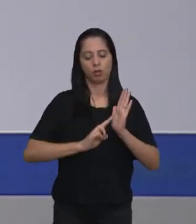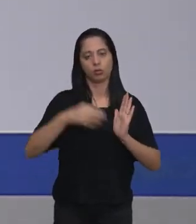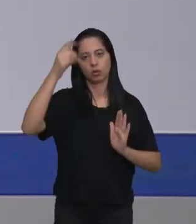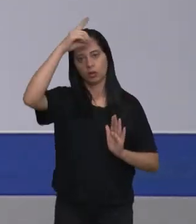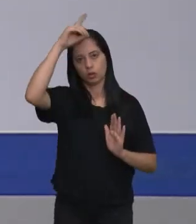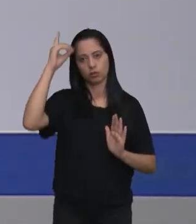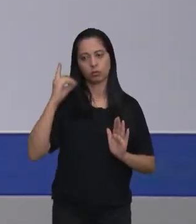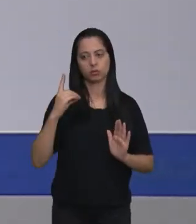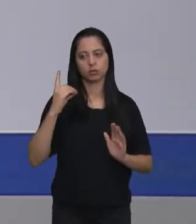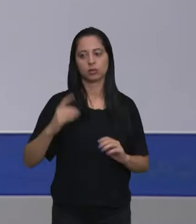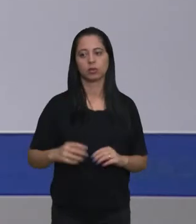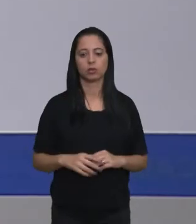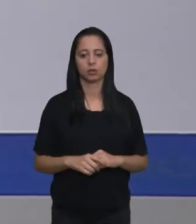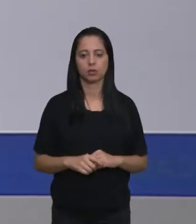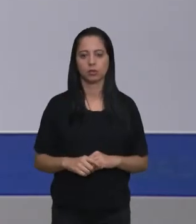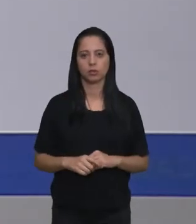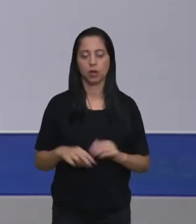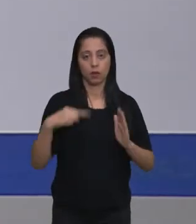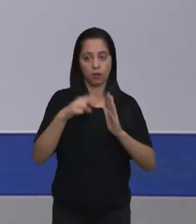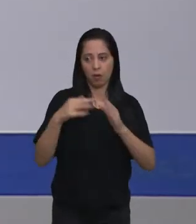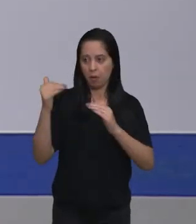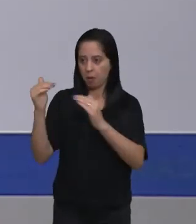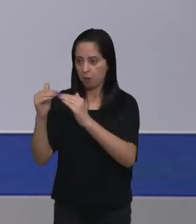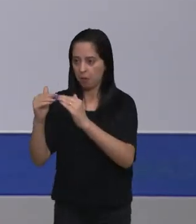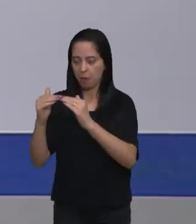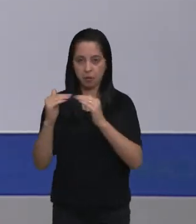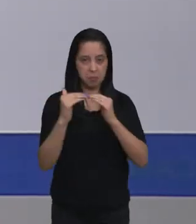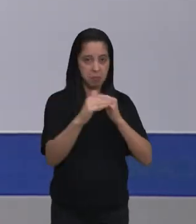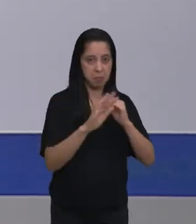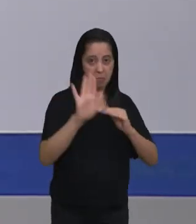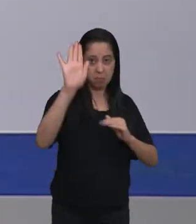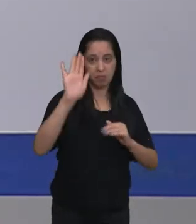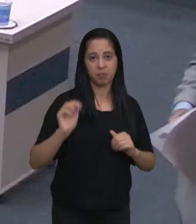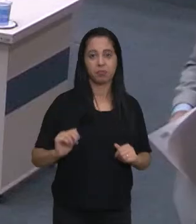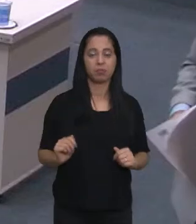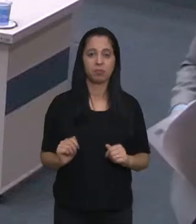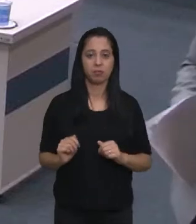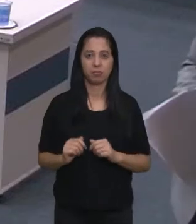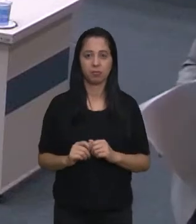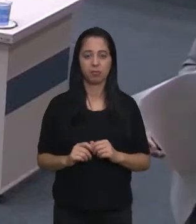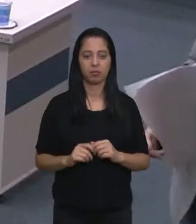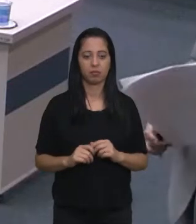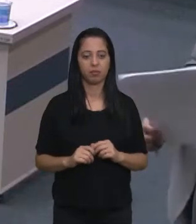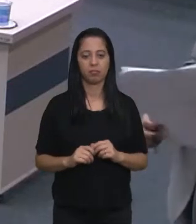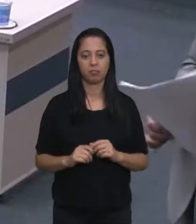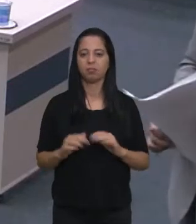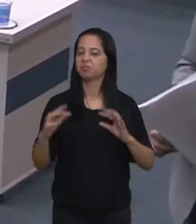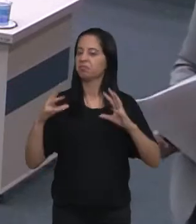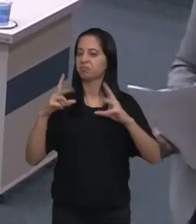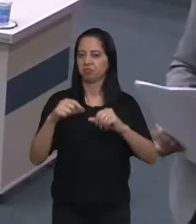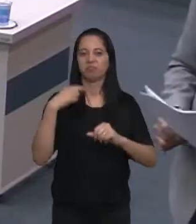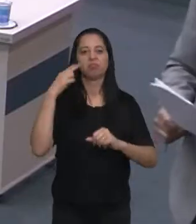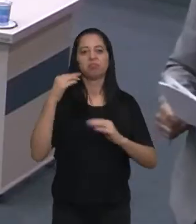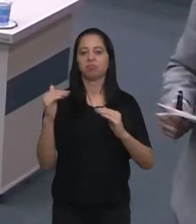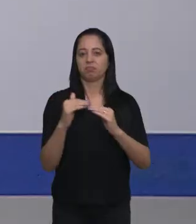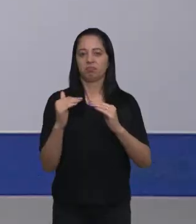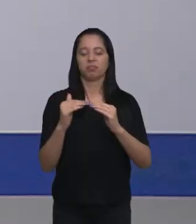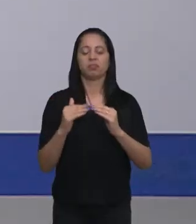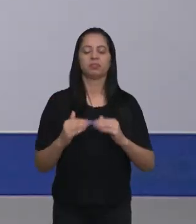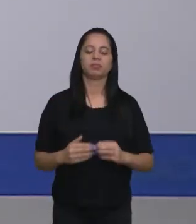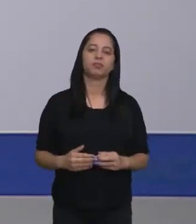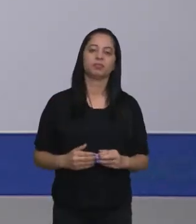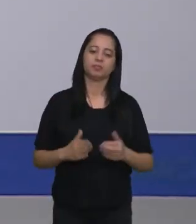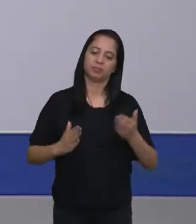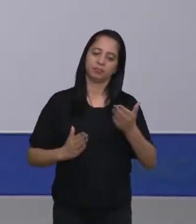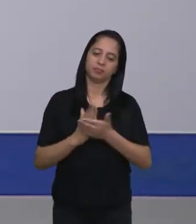Rita. Vereadores favoráveis permaneçam como estão, os contrários se manifestem. Nenhum voto contrário, senhor presidente.